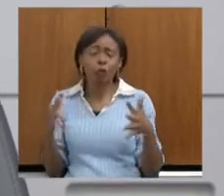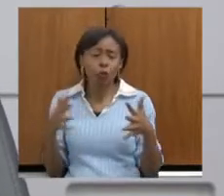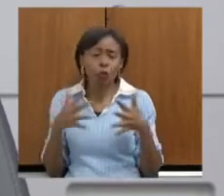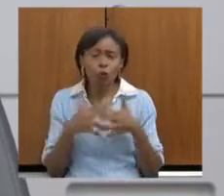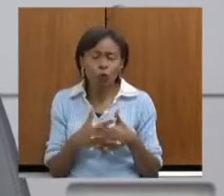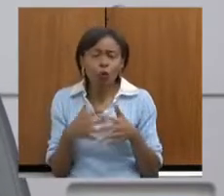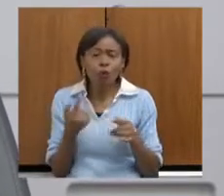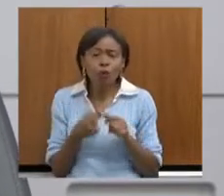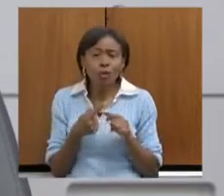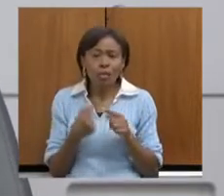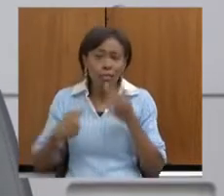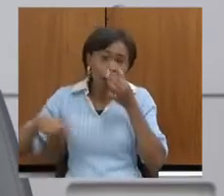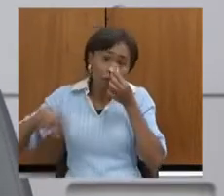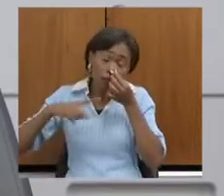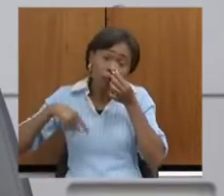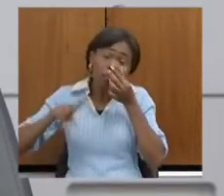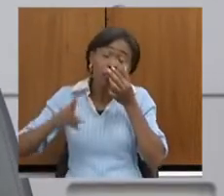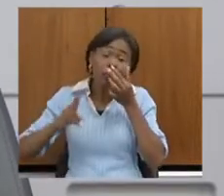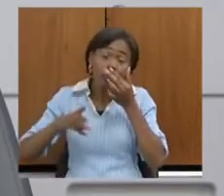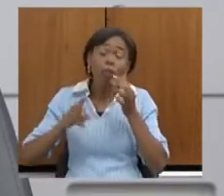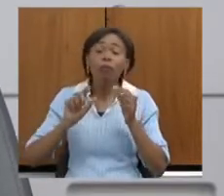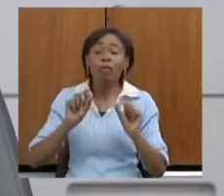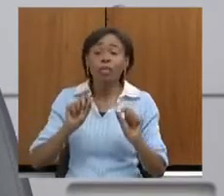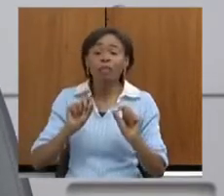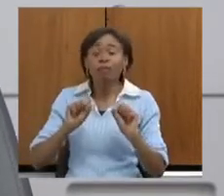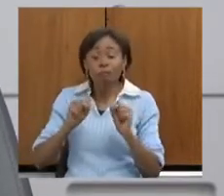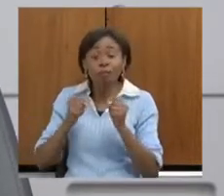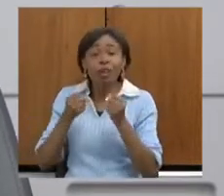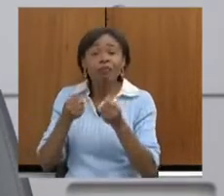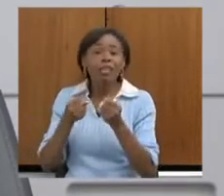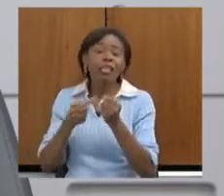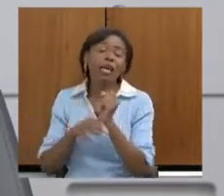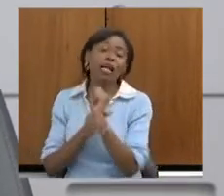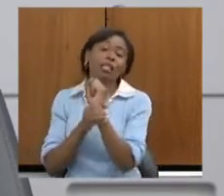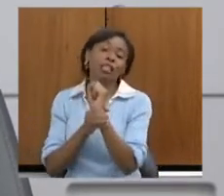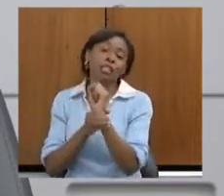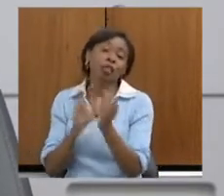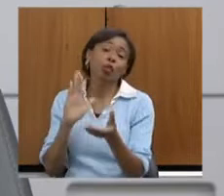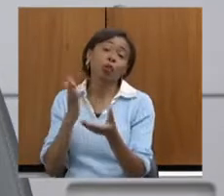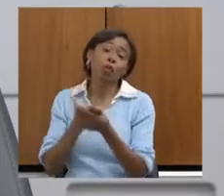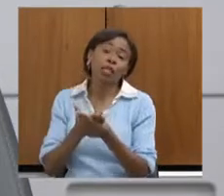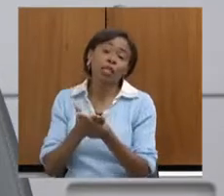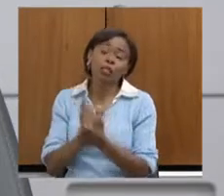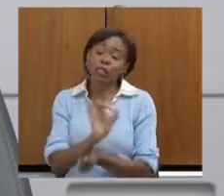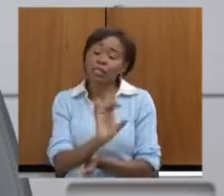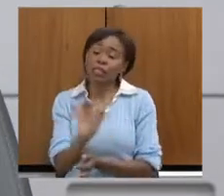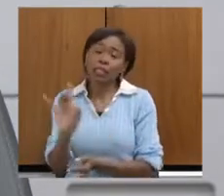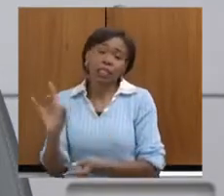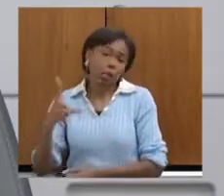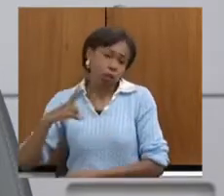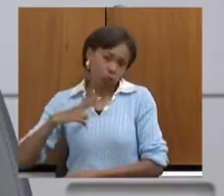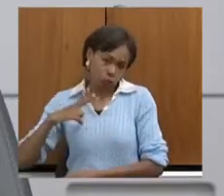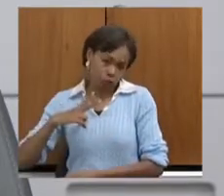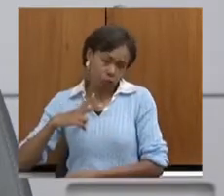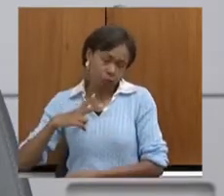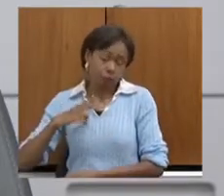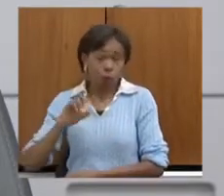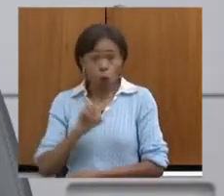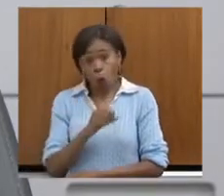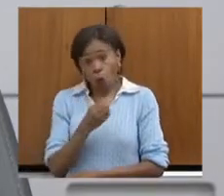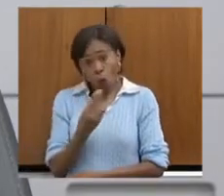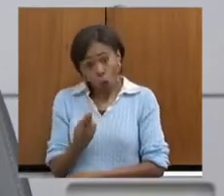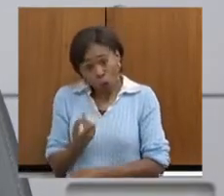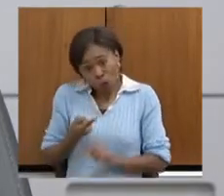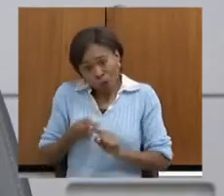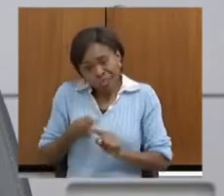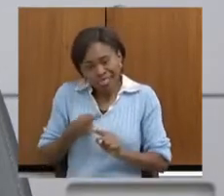se de porque atuamos costumeiramente na defesa de processos representando os direitos individuais ou por que costumeiramente